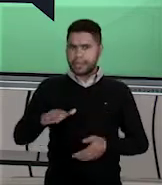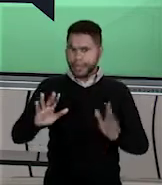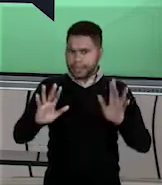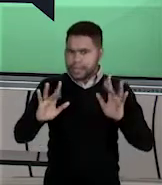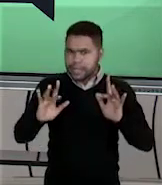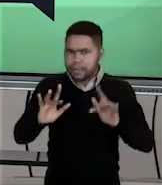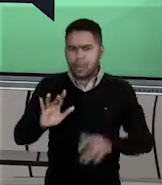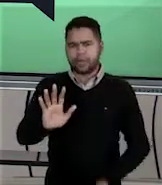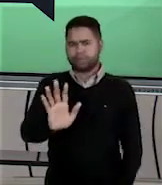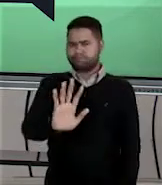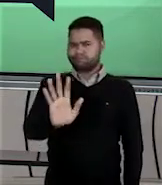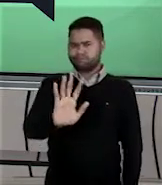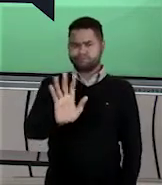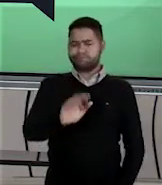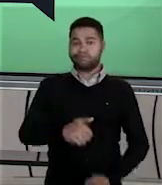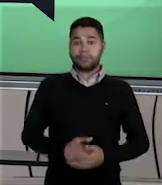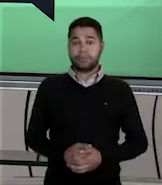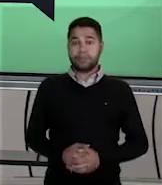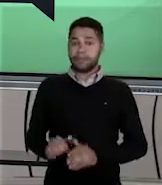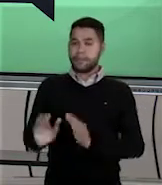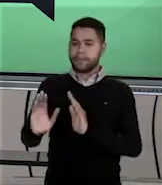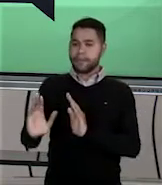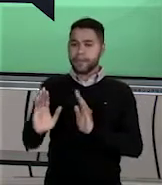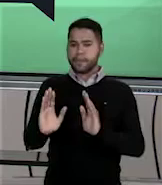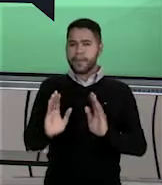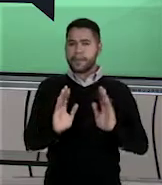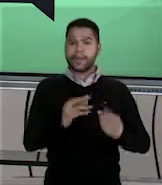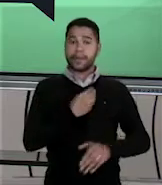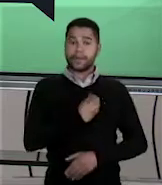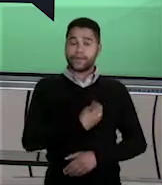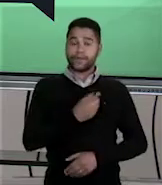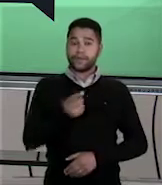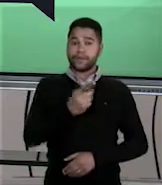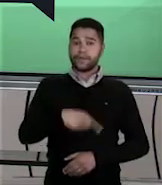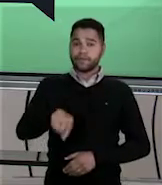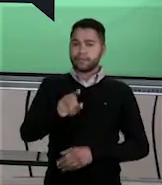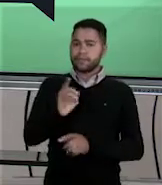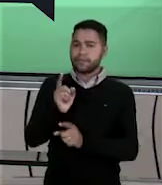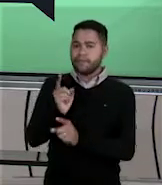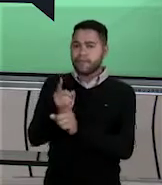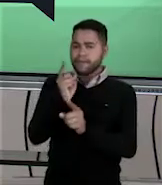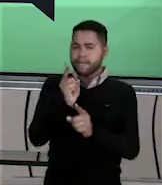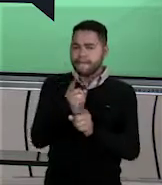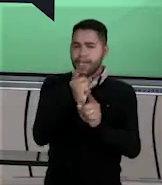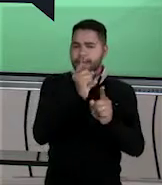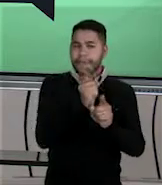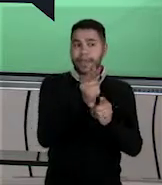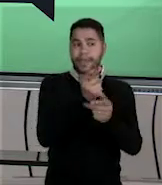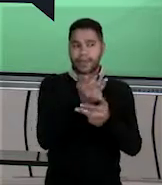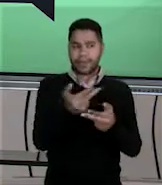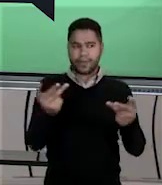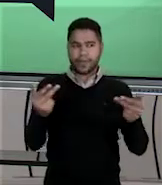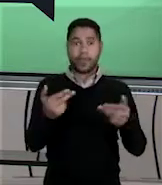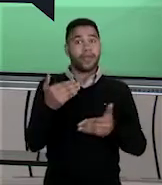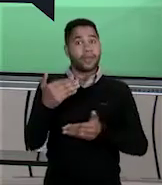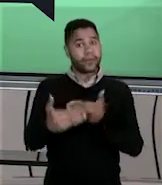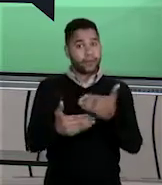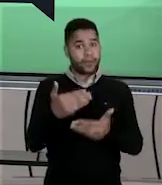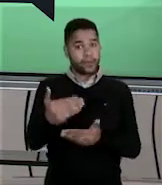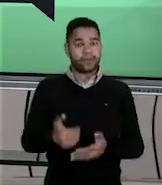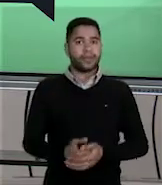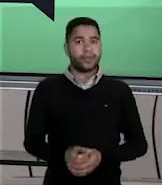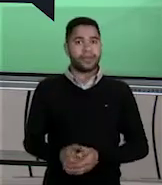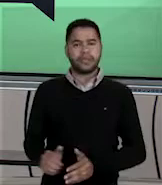namora. Cada fase da sua vida, você irá descobrindo as coisas. É um processo e